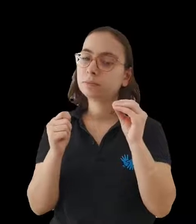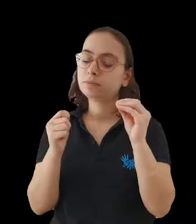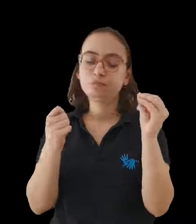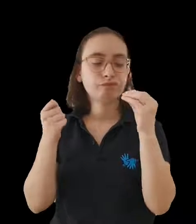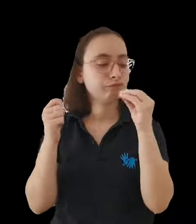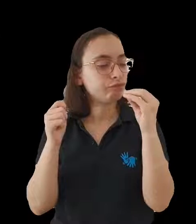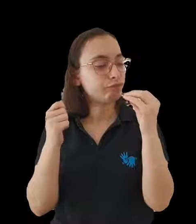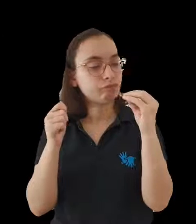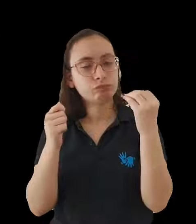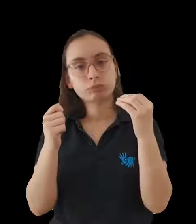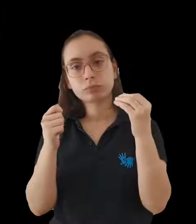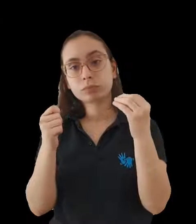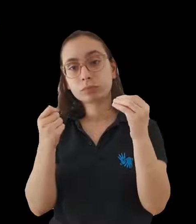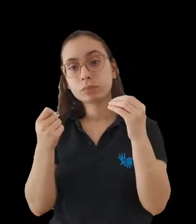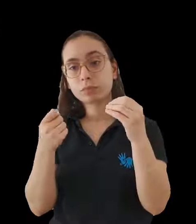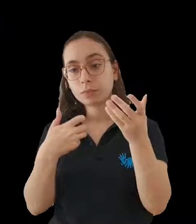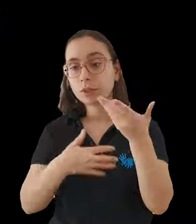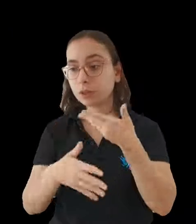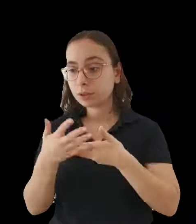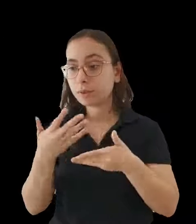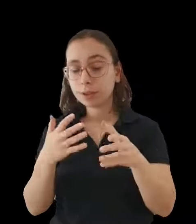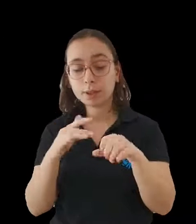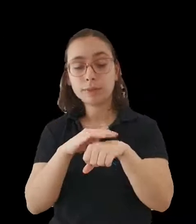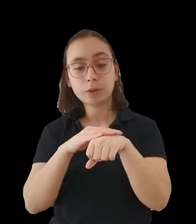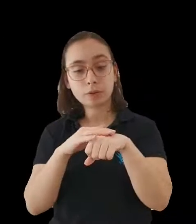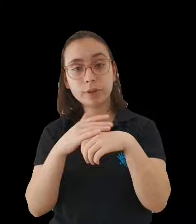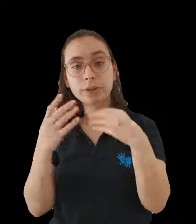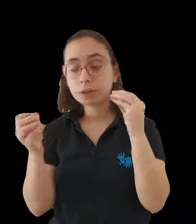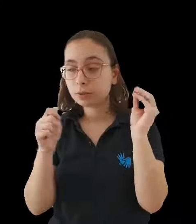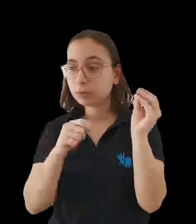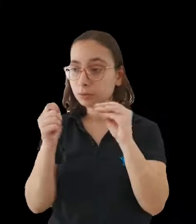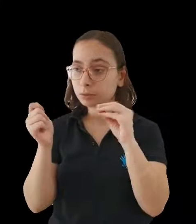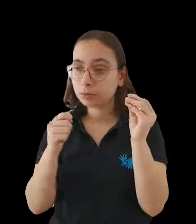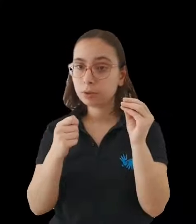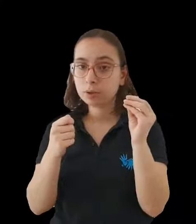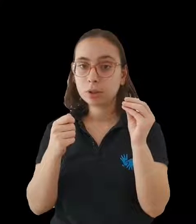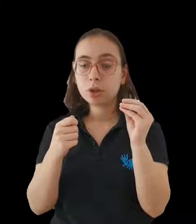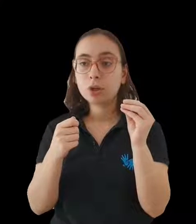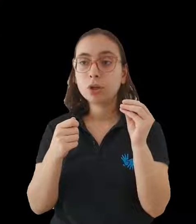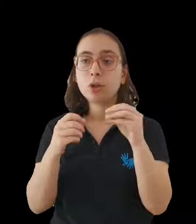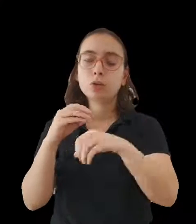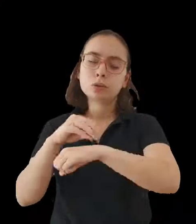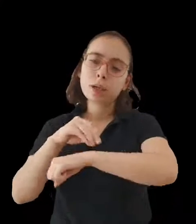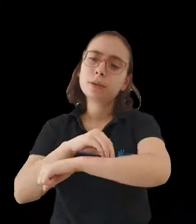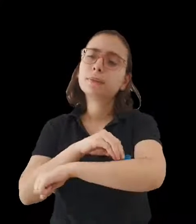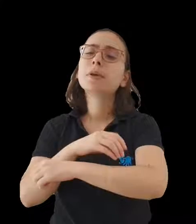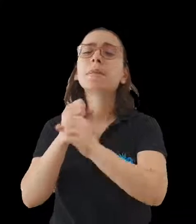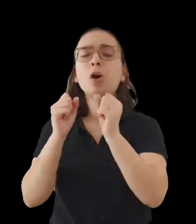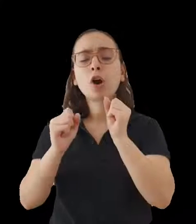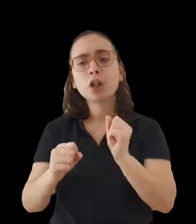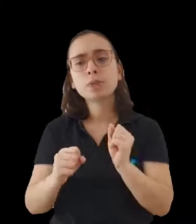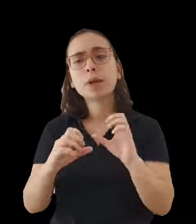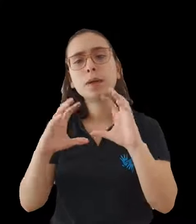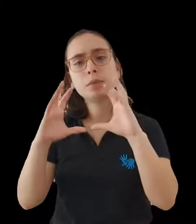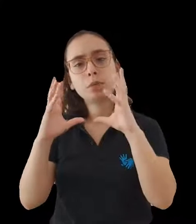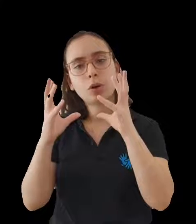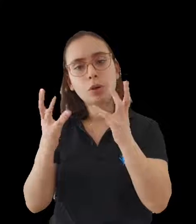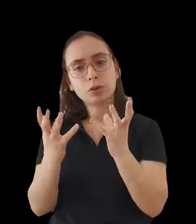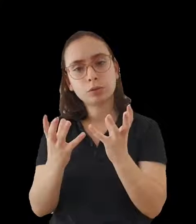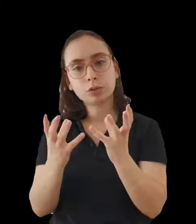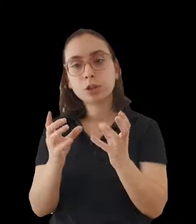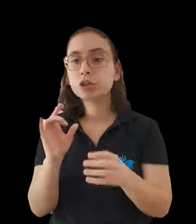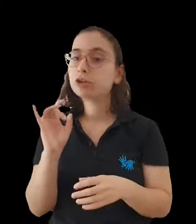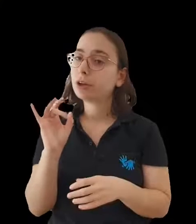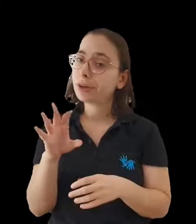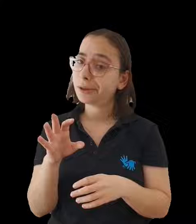bonecos, interagem com os bonecos para que eles ganhem vida. E aí o sapo diz que ele pode pegar a bola. E só que para